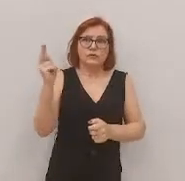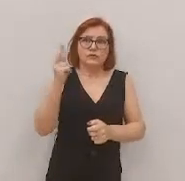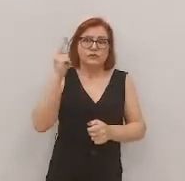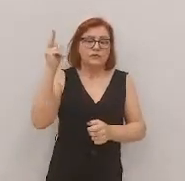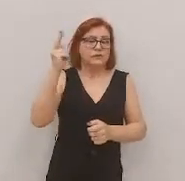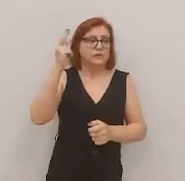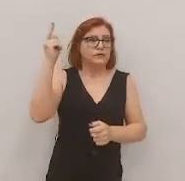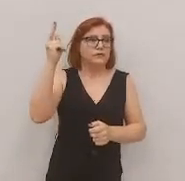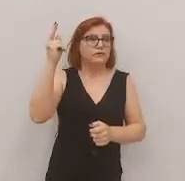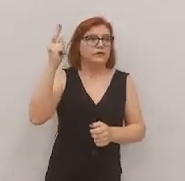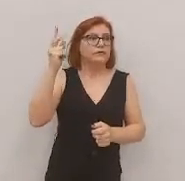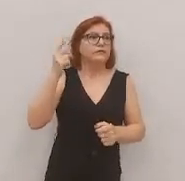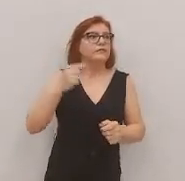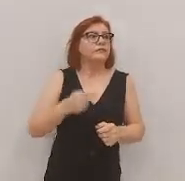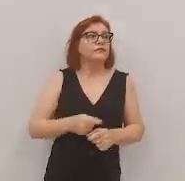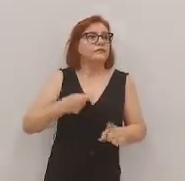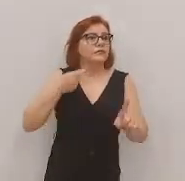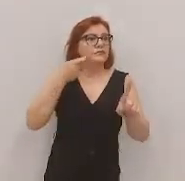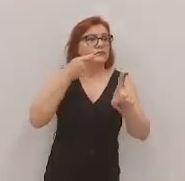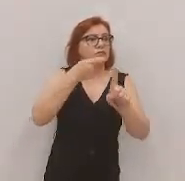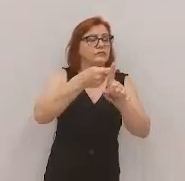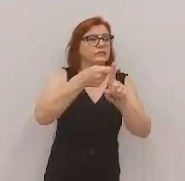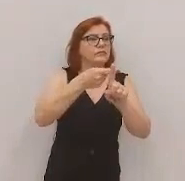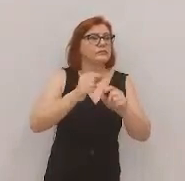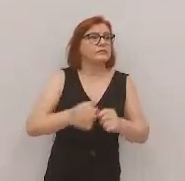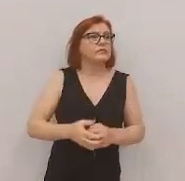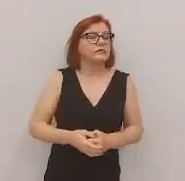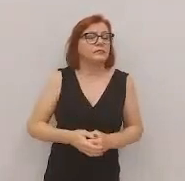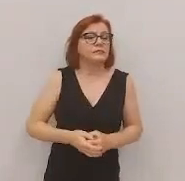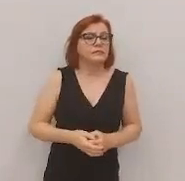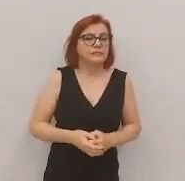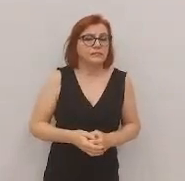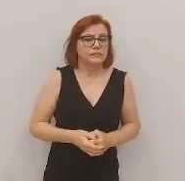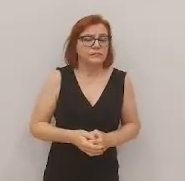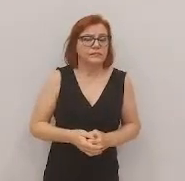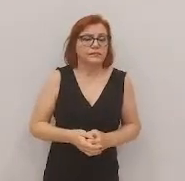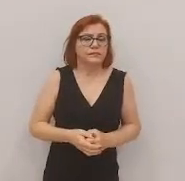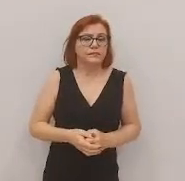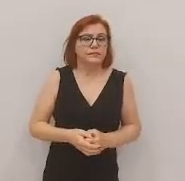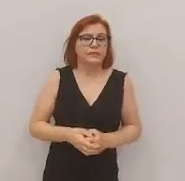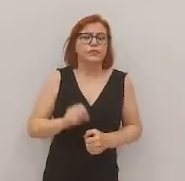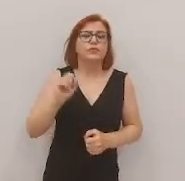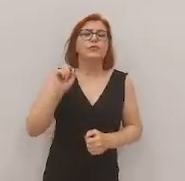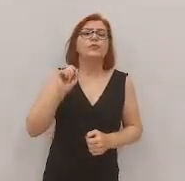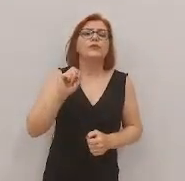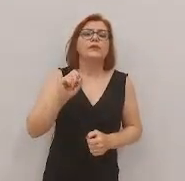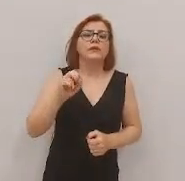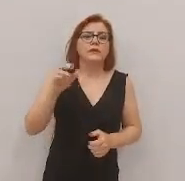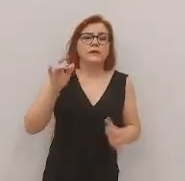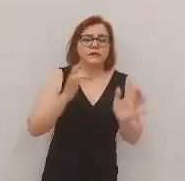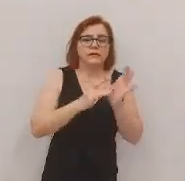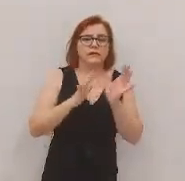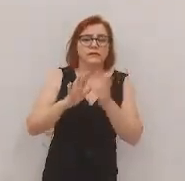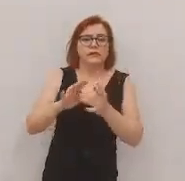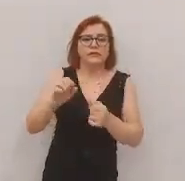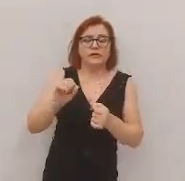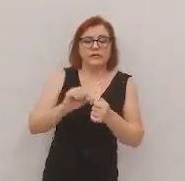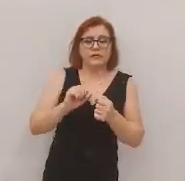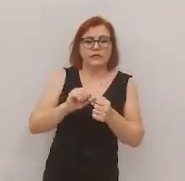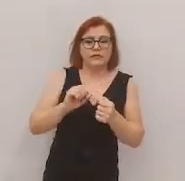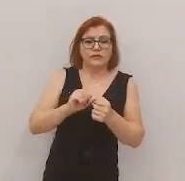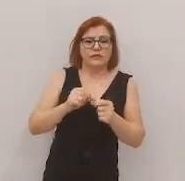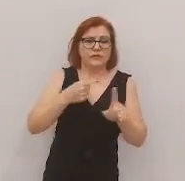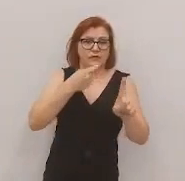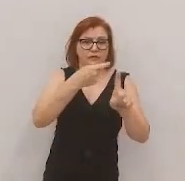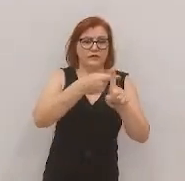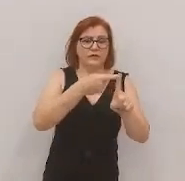Senhor fez na cruz. O que o Senhor fez? O que o Senhor fez? Todo aquele registro de